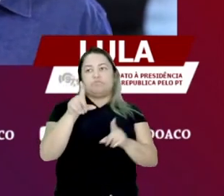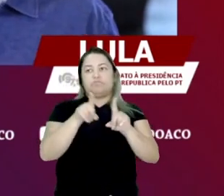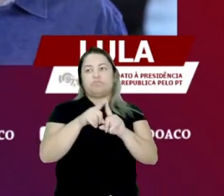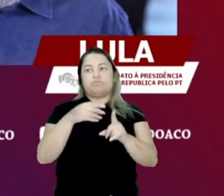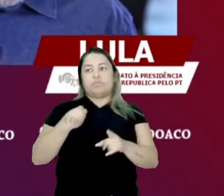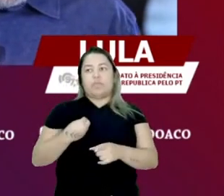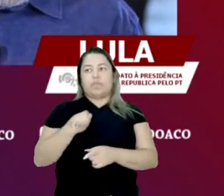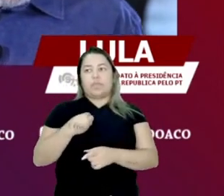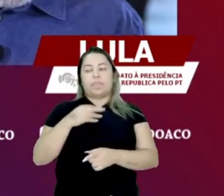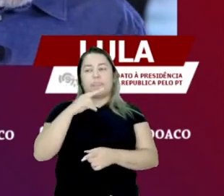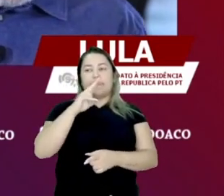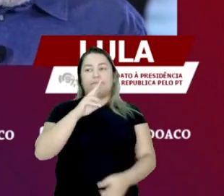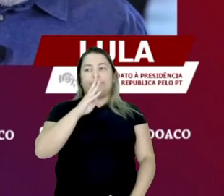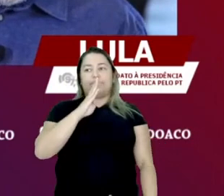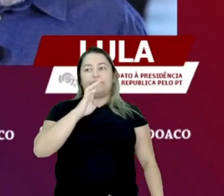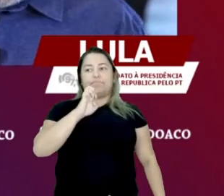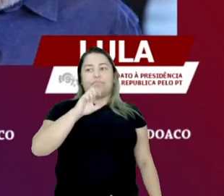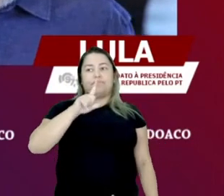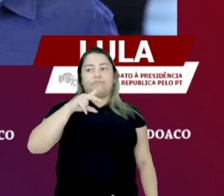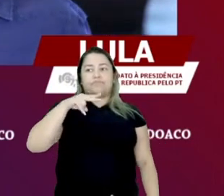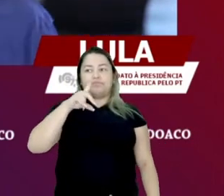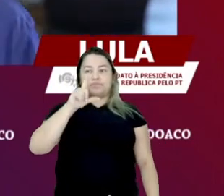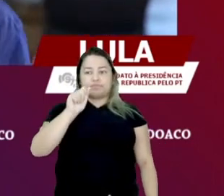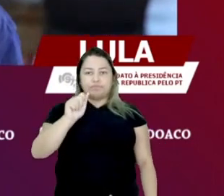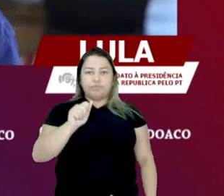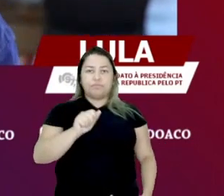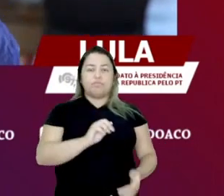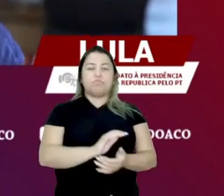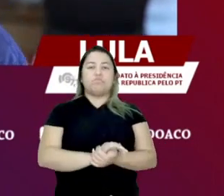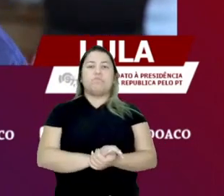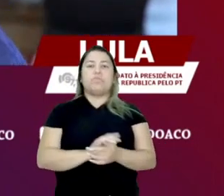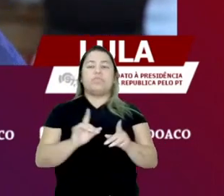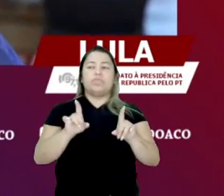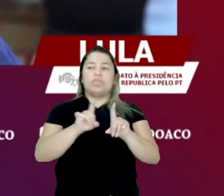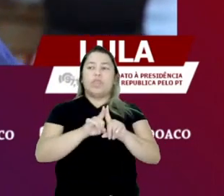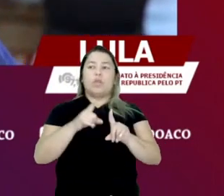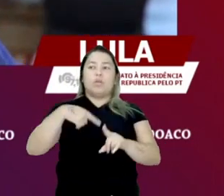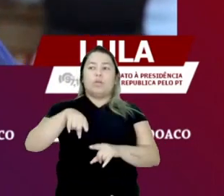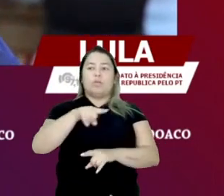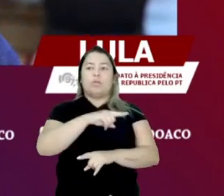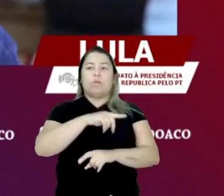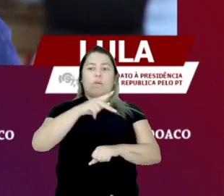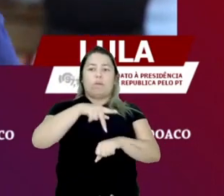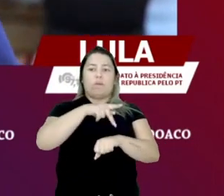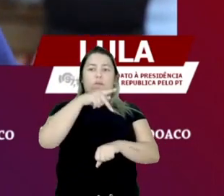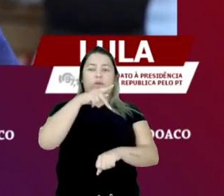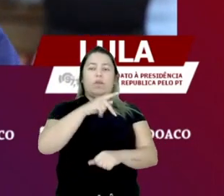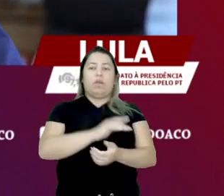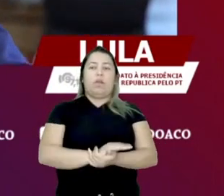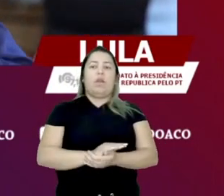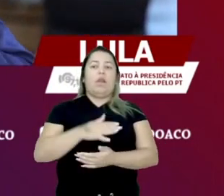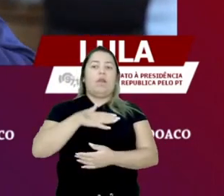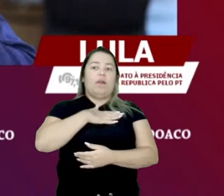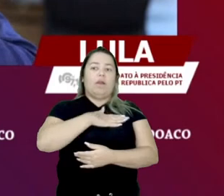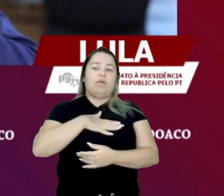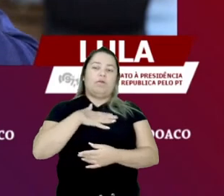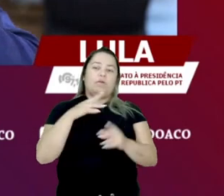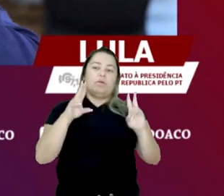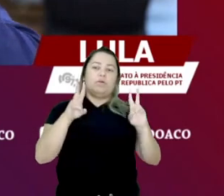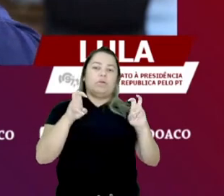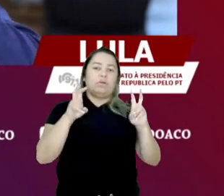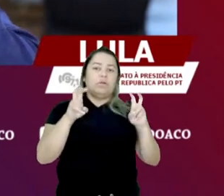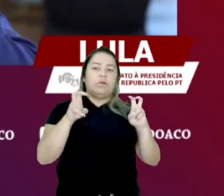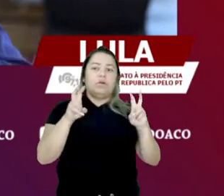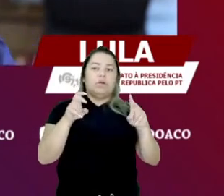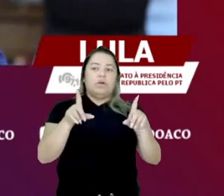tema muito sensível para mim, ex-presidente Lula, porque é o seguinte, eu também estou saindo de uma quarentena agora, mas no ano passado